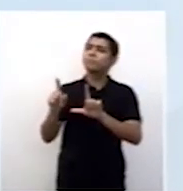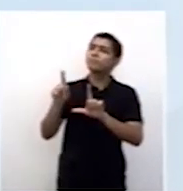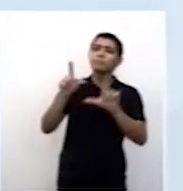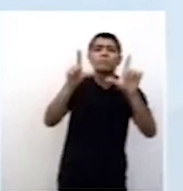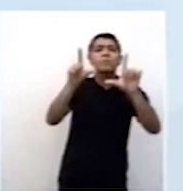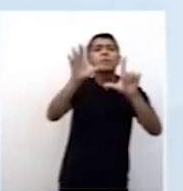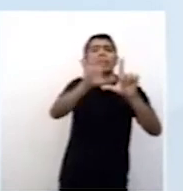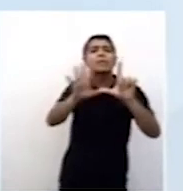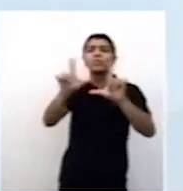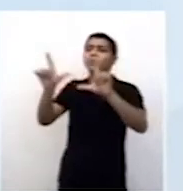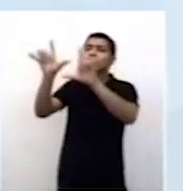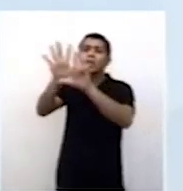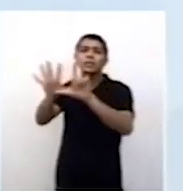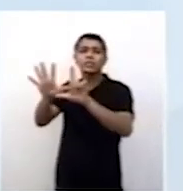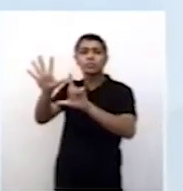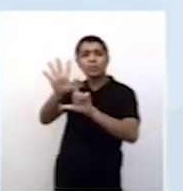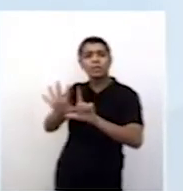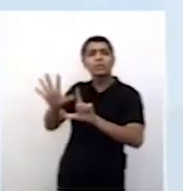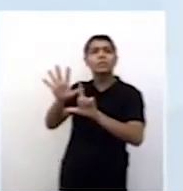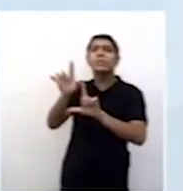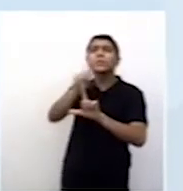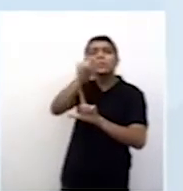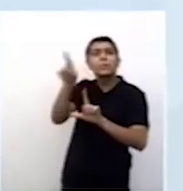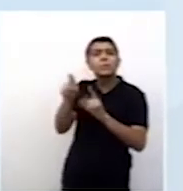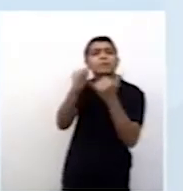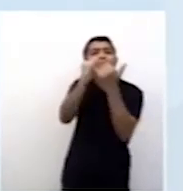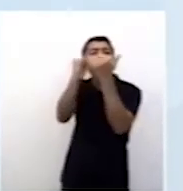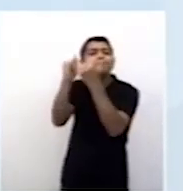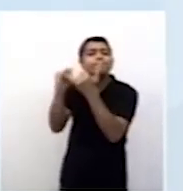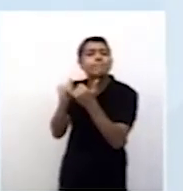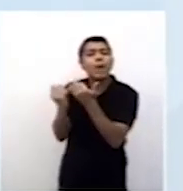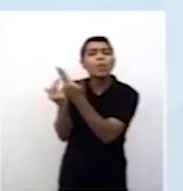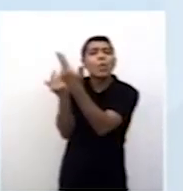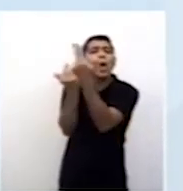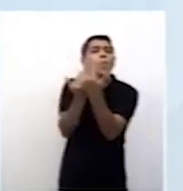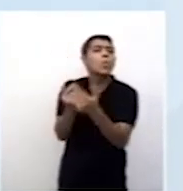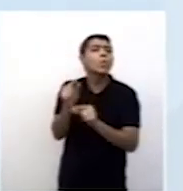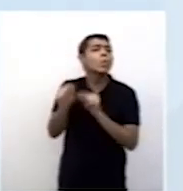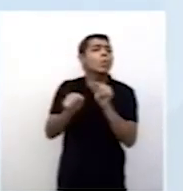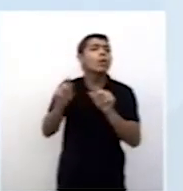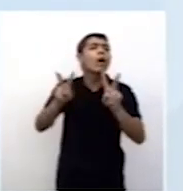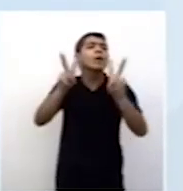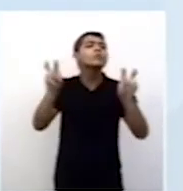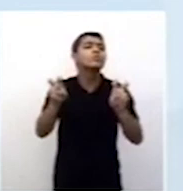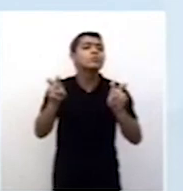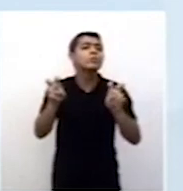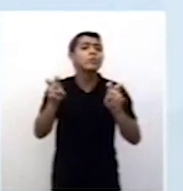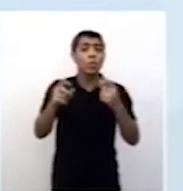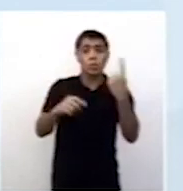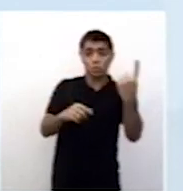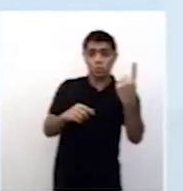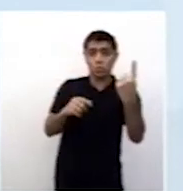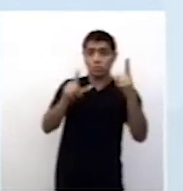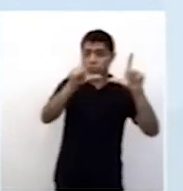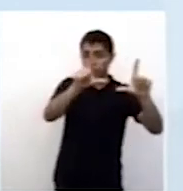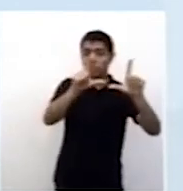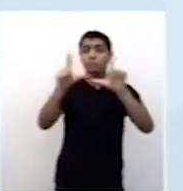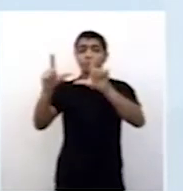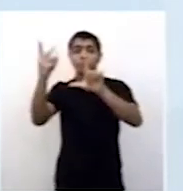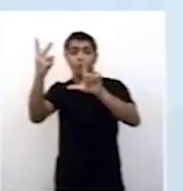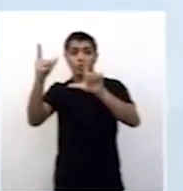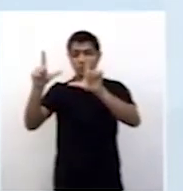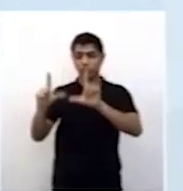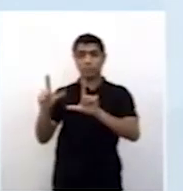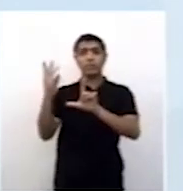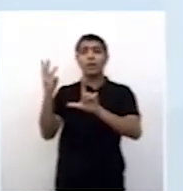3 imagens? Qual é o assunto que vocês acham que nós estamos falando na imagem 1, na imagem 2 e na imagem 3?